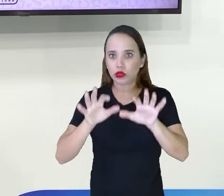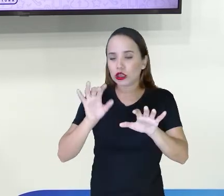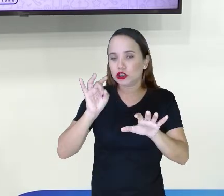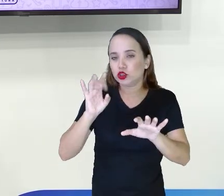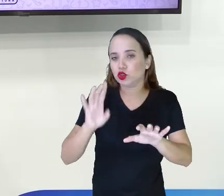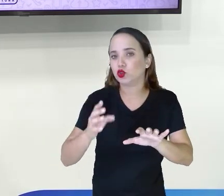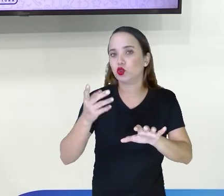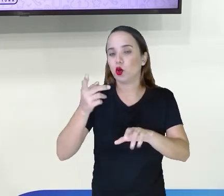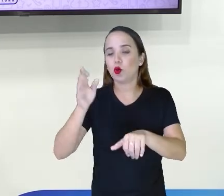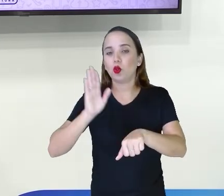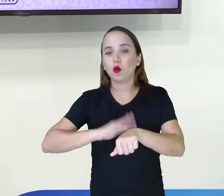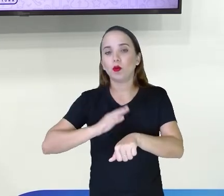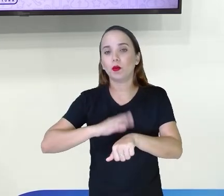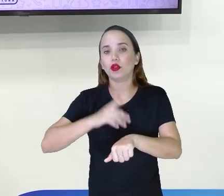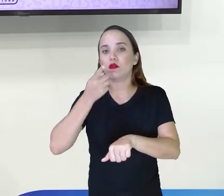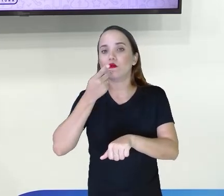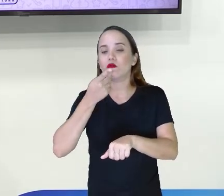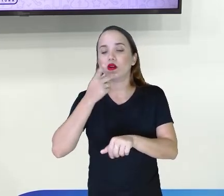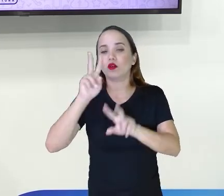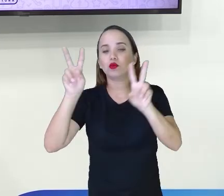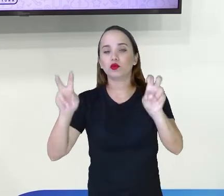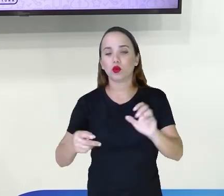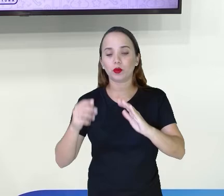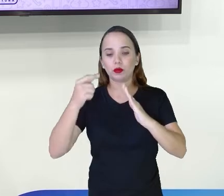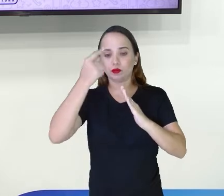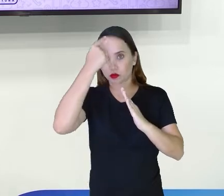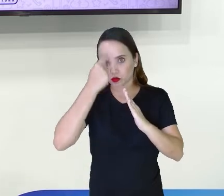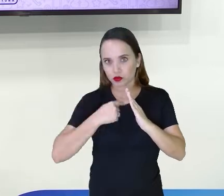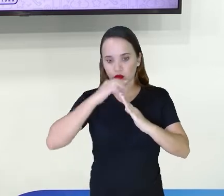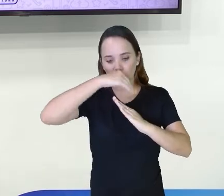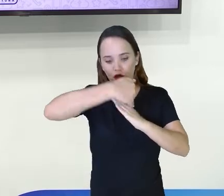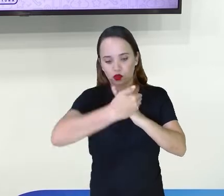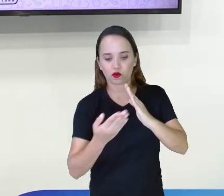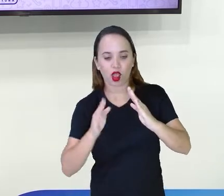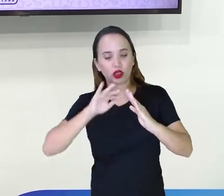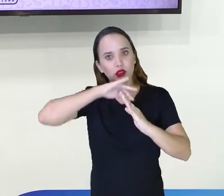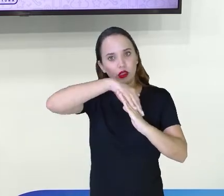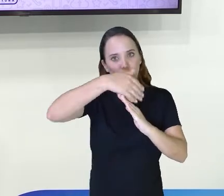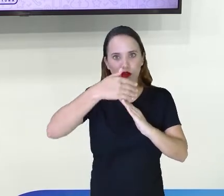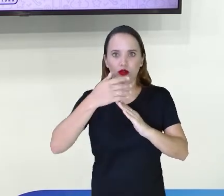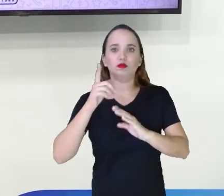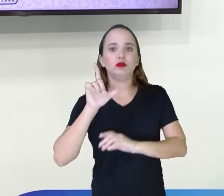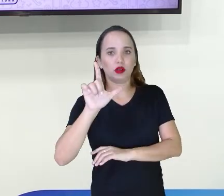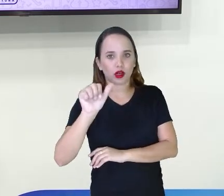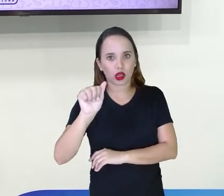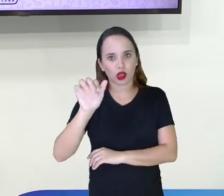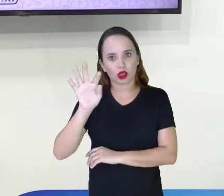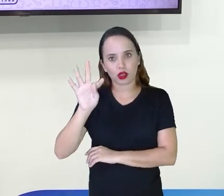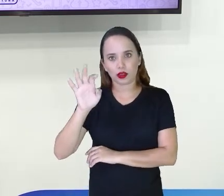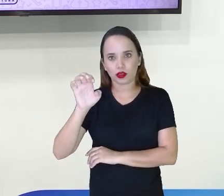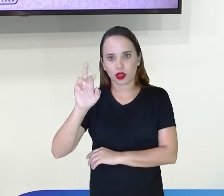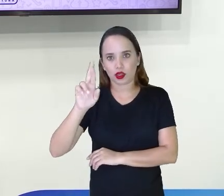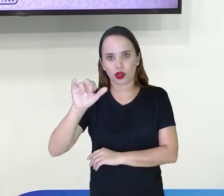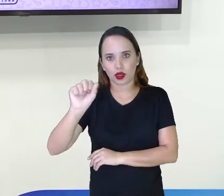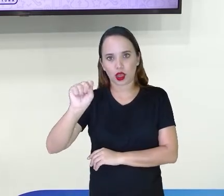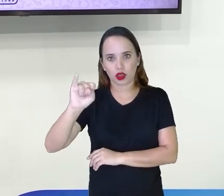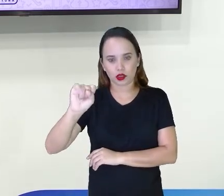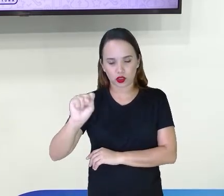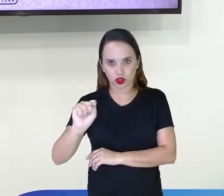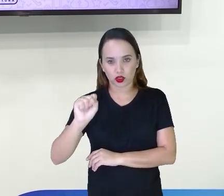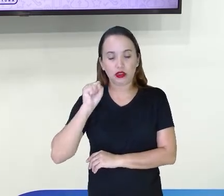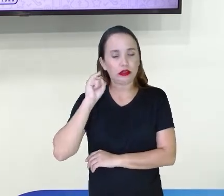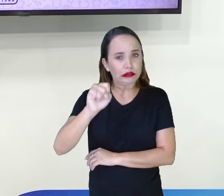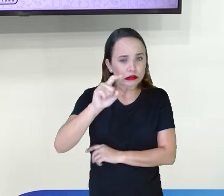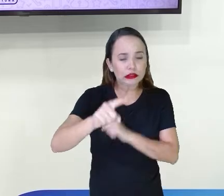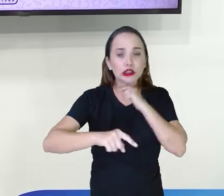quando eu falo de faces laterais, tá? Quando você for contar as arestas que ficar em dúvida,